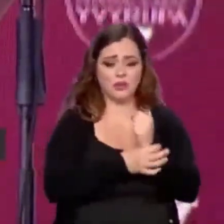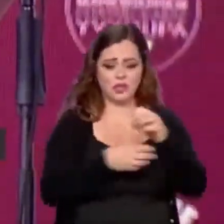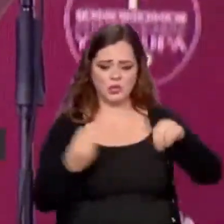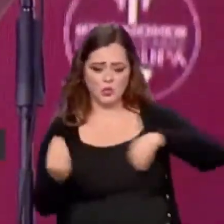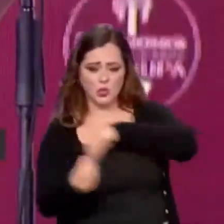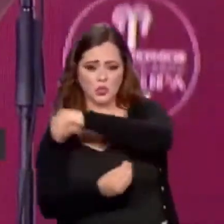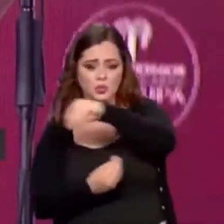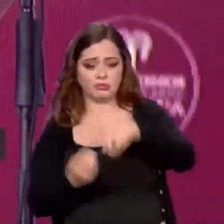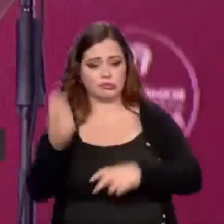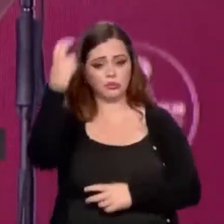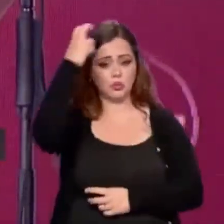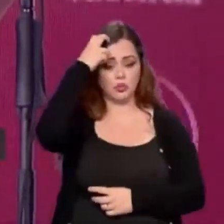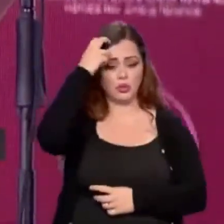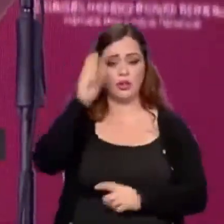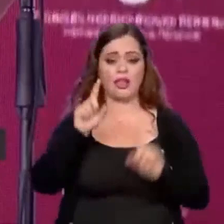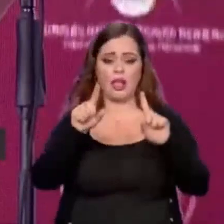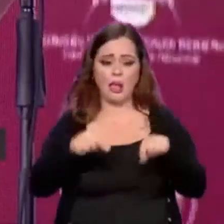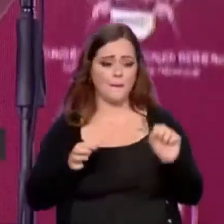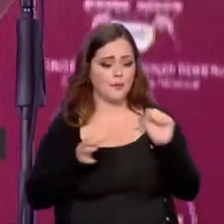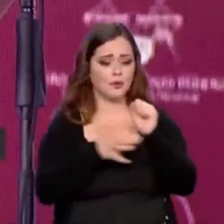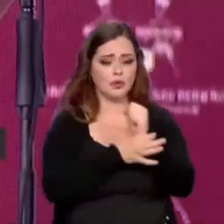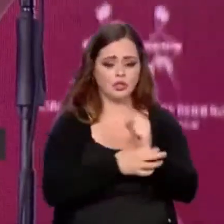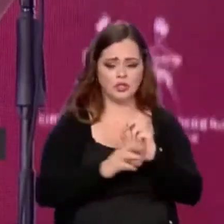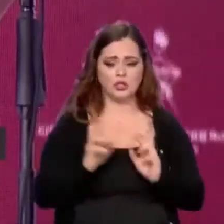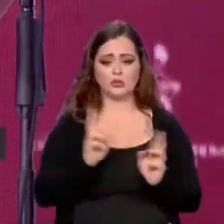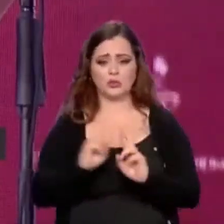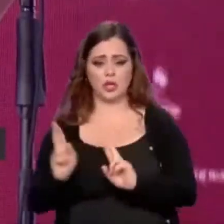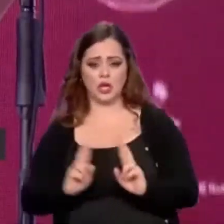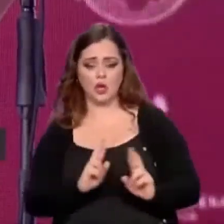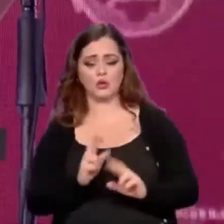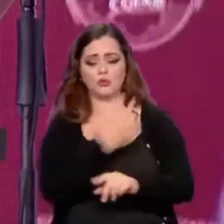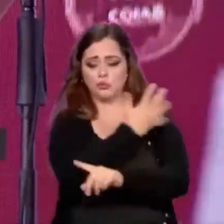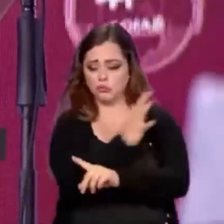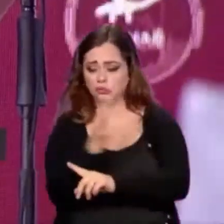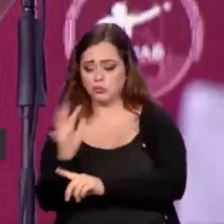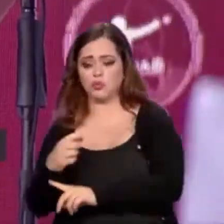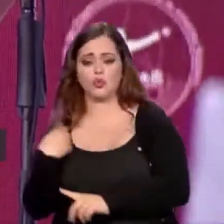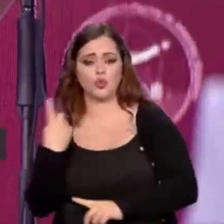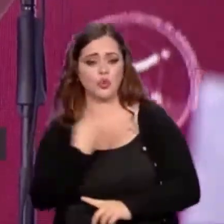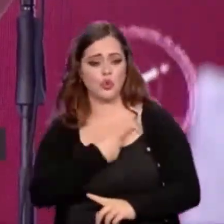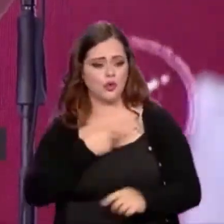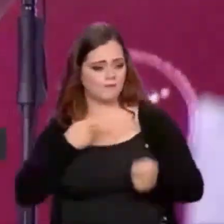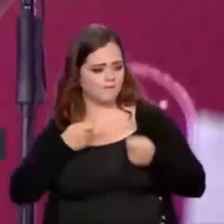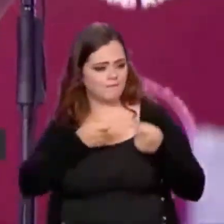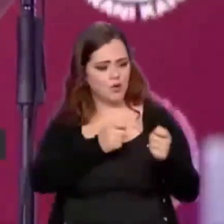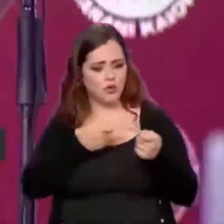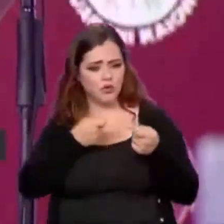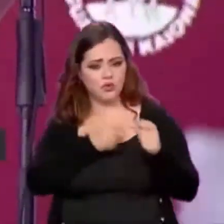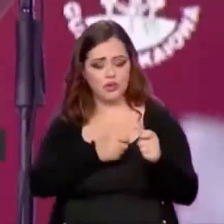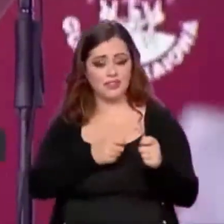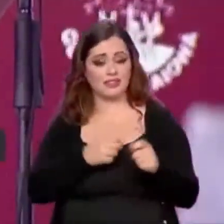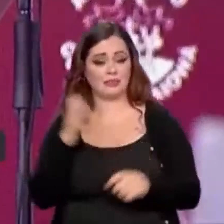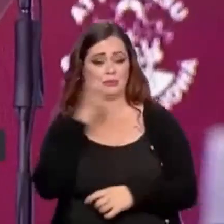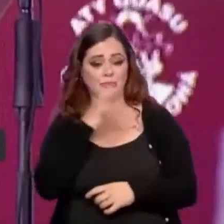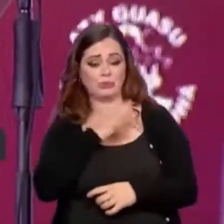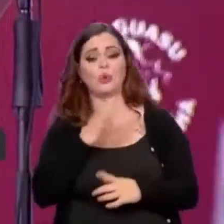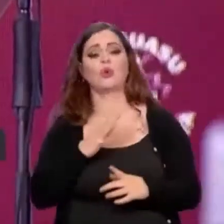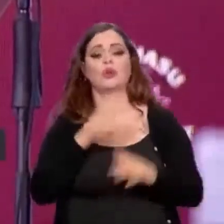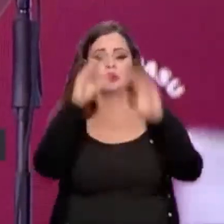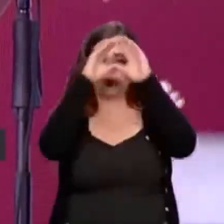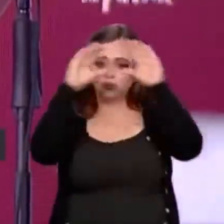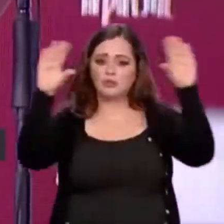diversidade cultural, é proteger os recursos naturais dos nossos biomas, é enfrentar as emergências